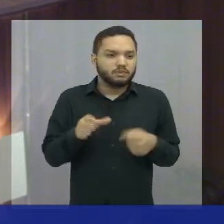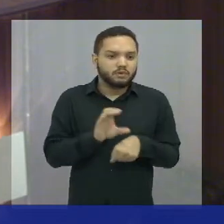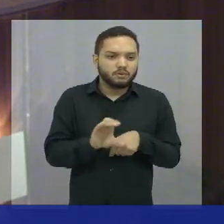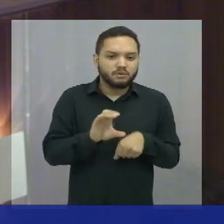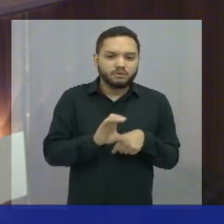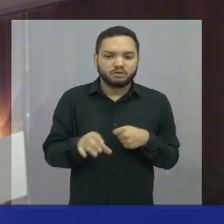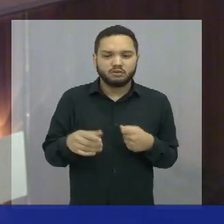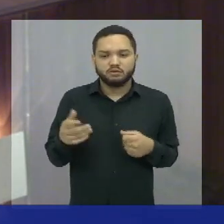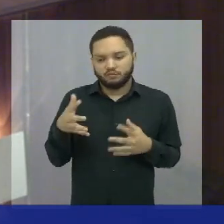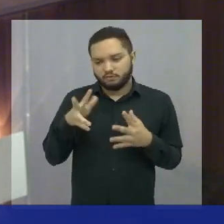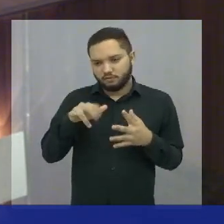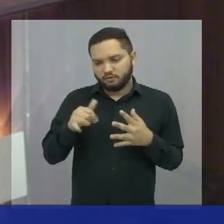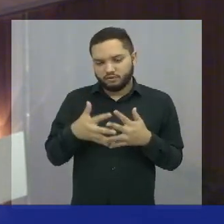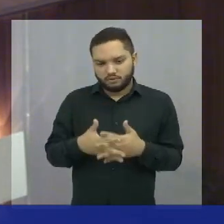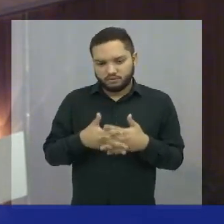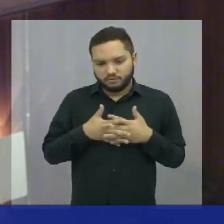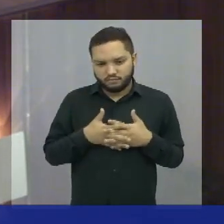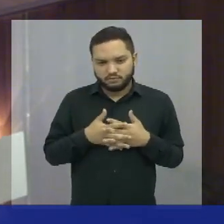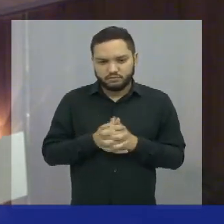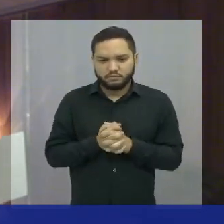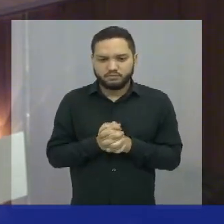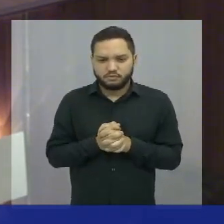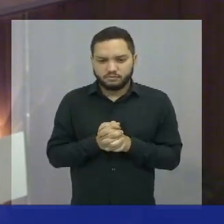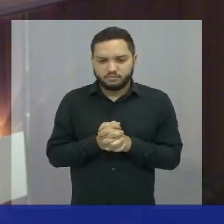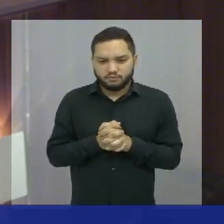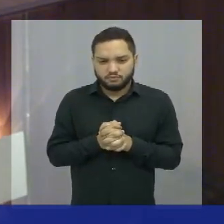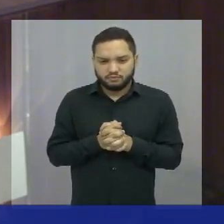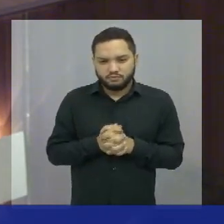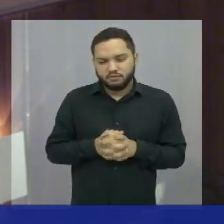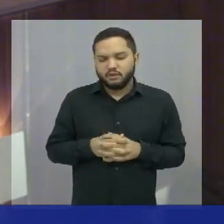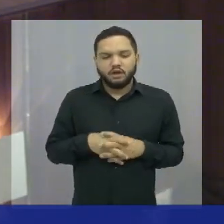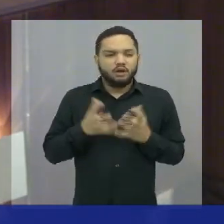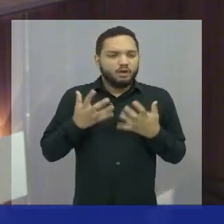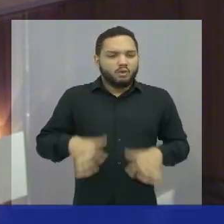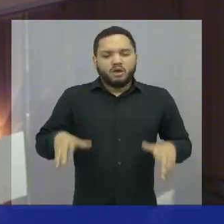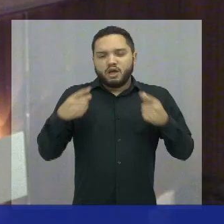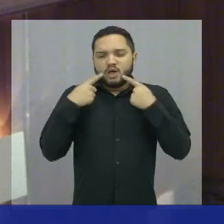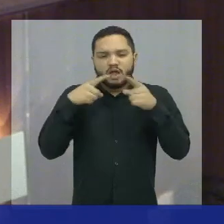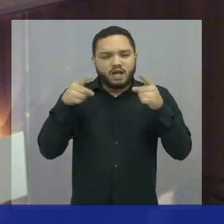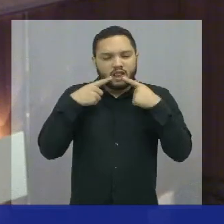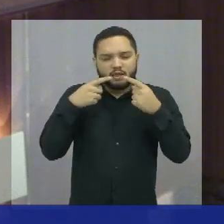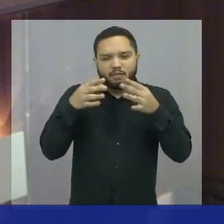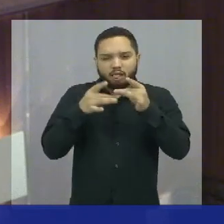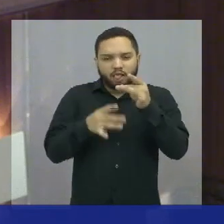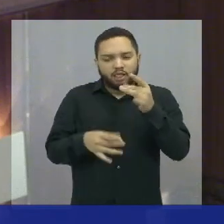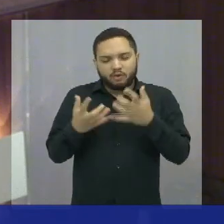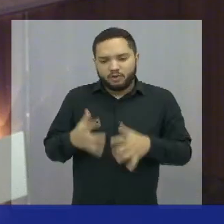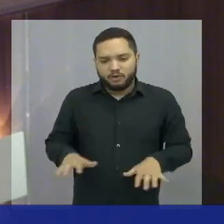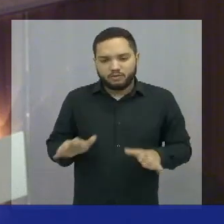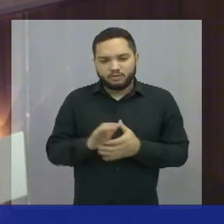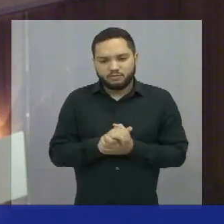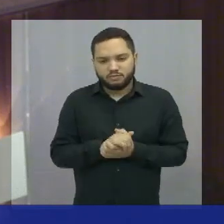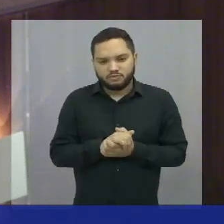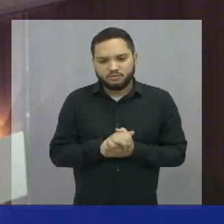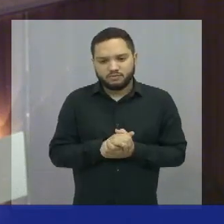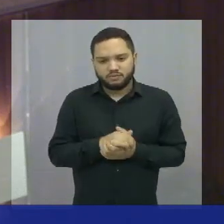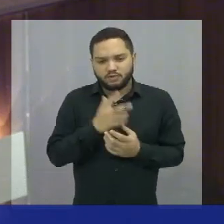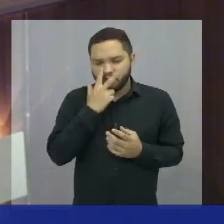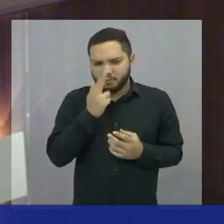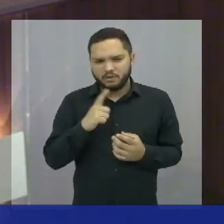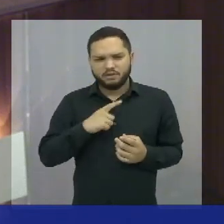Vai complicar a vida da gente. Eu não quero incumpridar a nossa choradeira, mas a gente está sendo muito